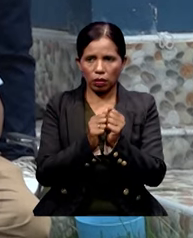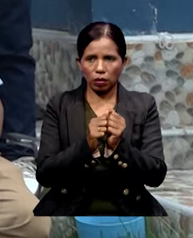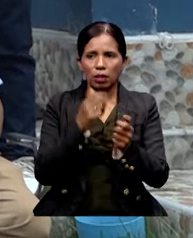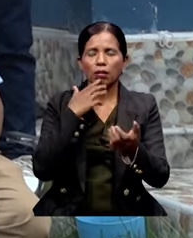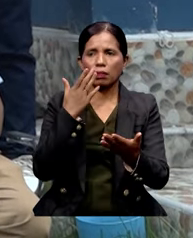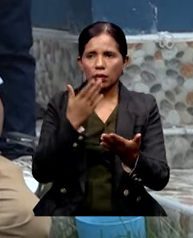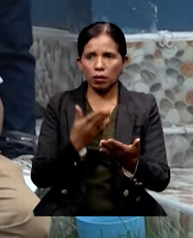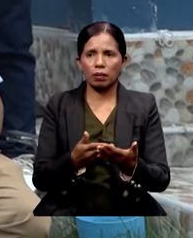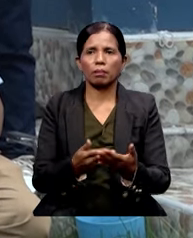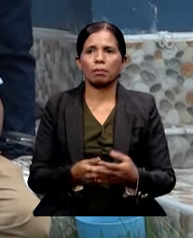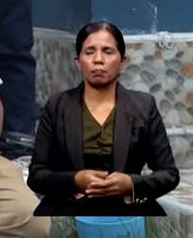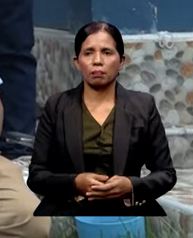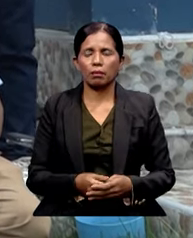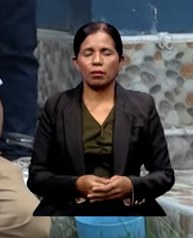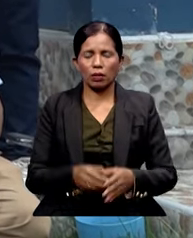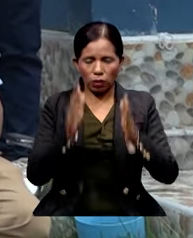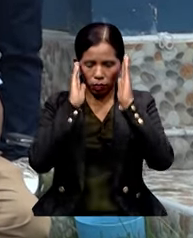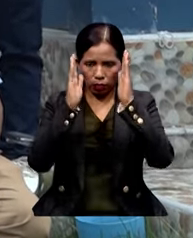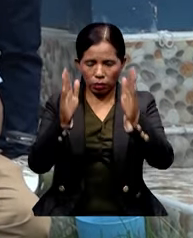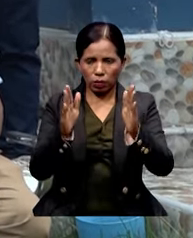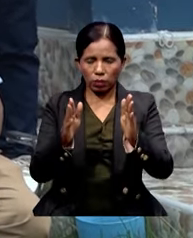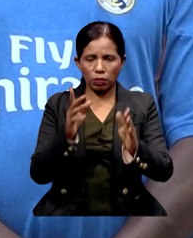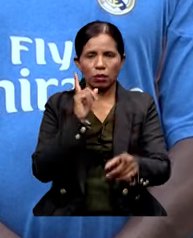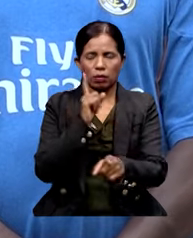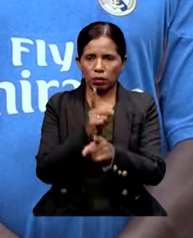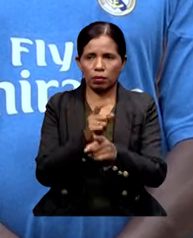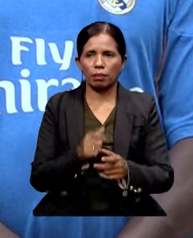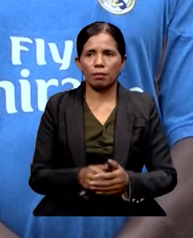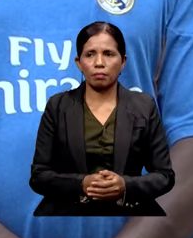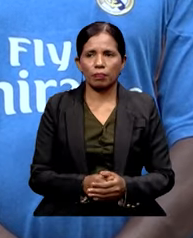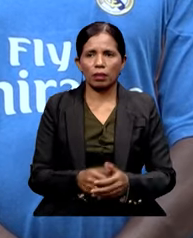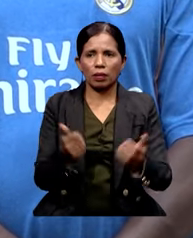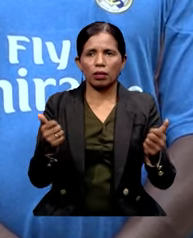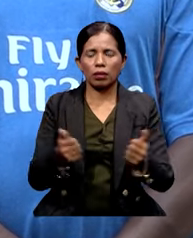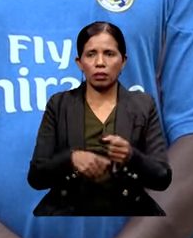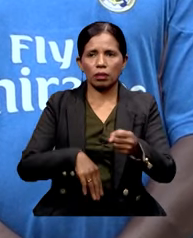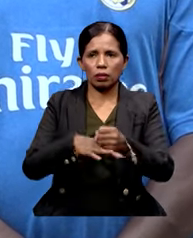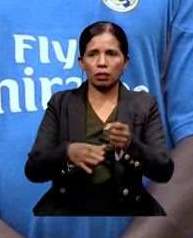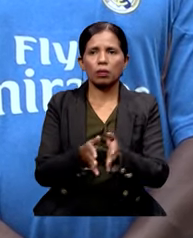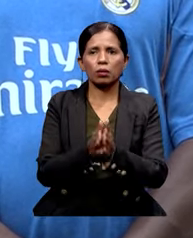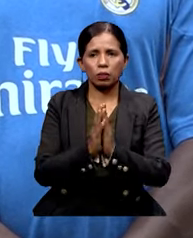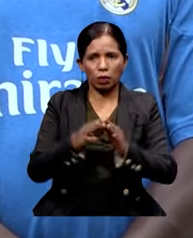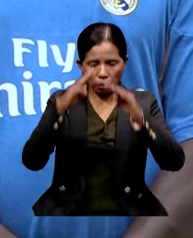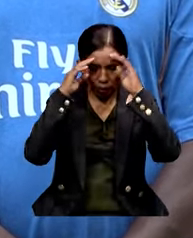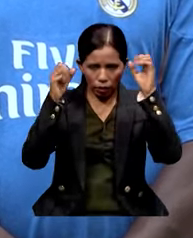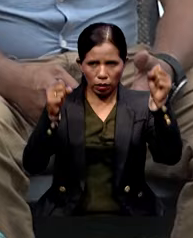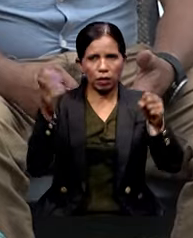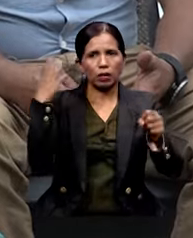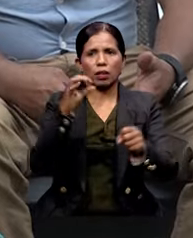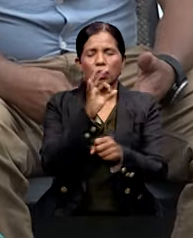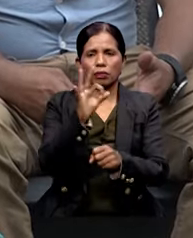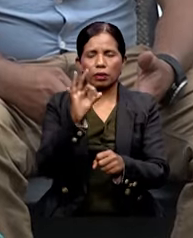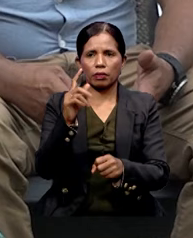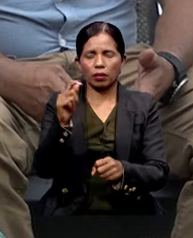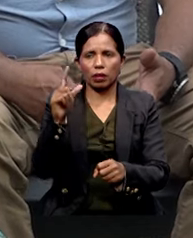makdiak, ho neutro no imparcial. Antes ne Asosiasaun Futebol Mos husu presidente interino FFTL